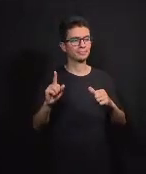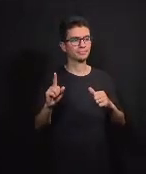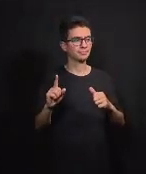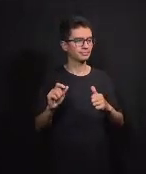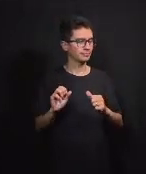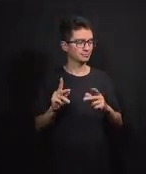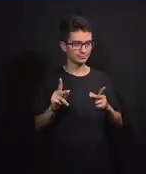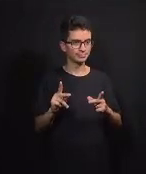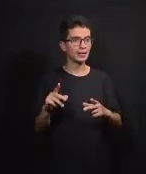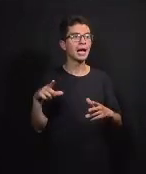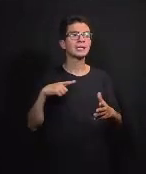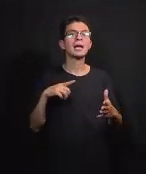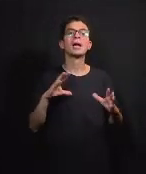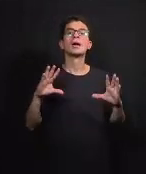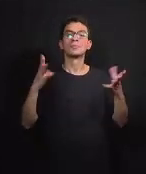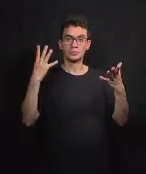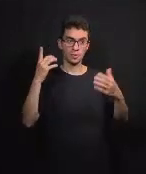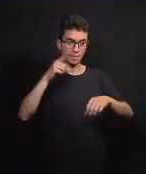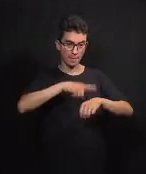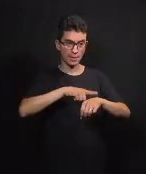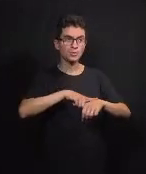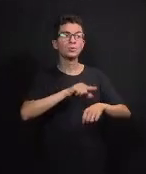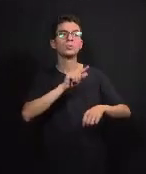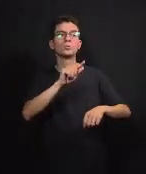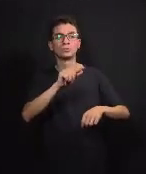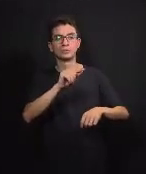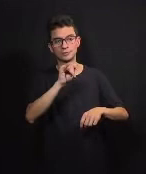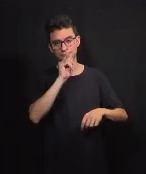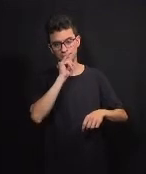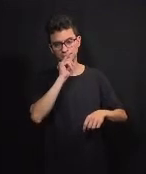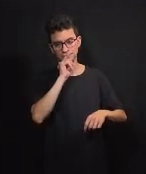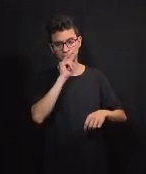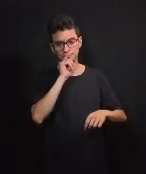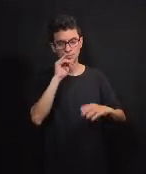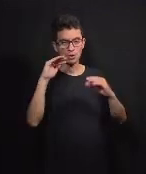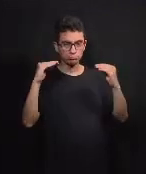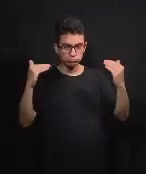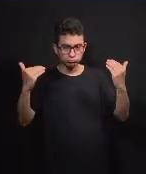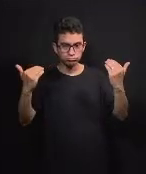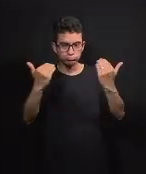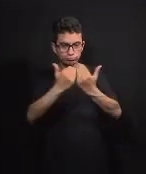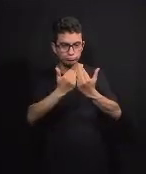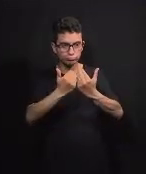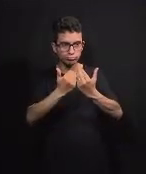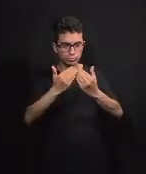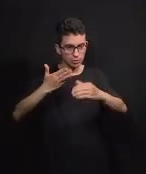Até que chegamos a um certo momento em que o Congresso aprovou,